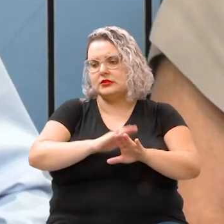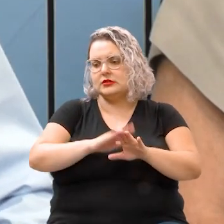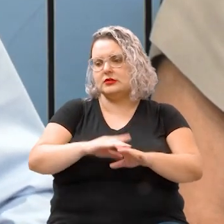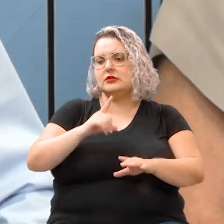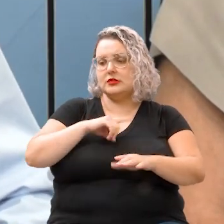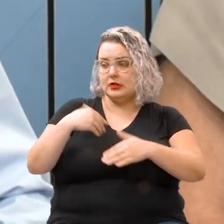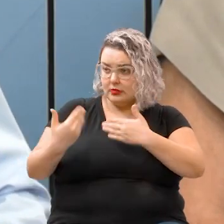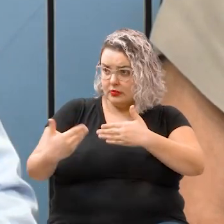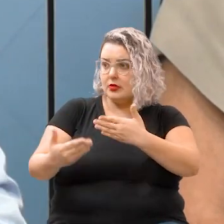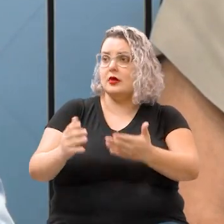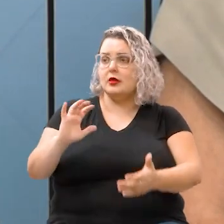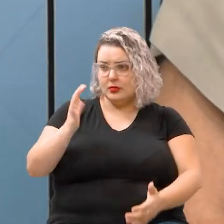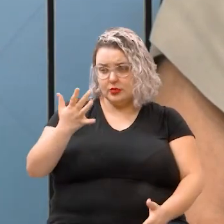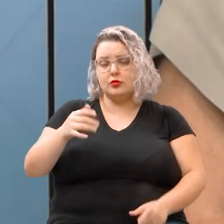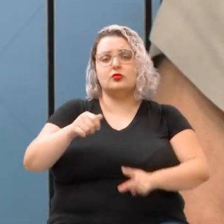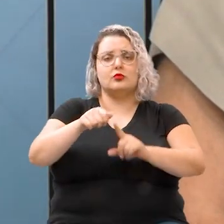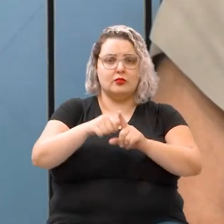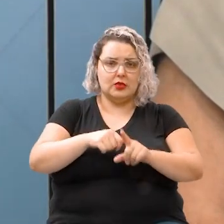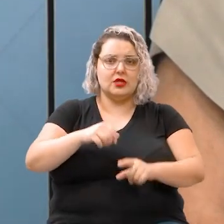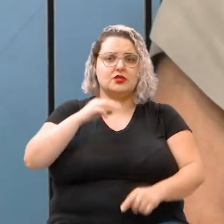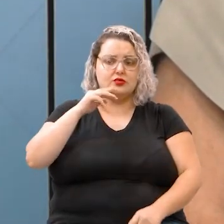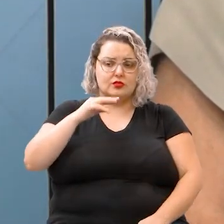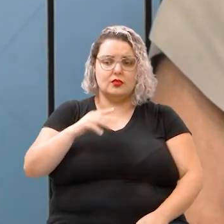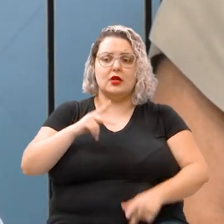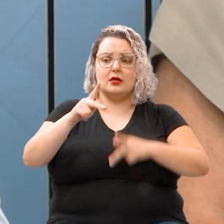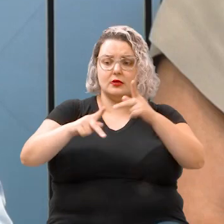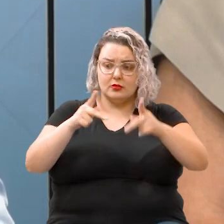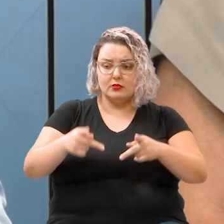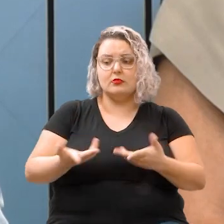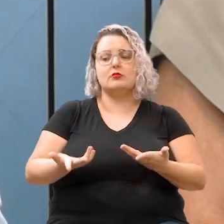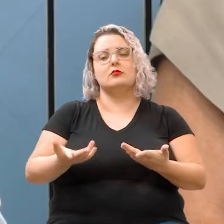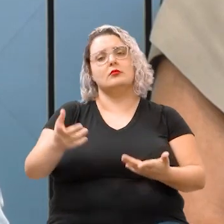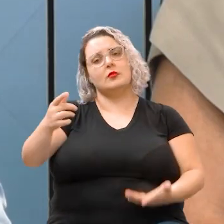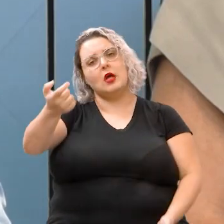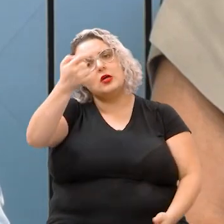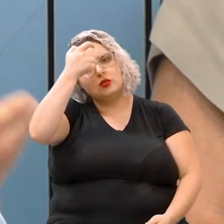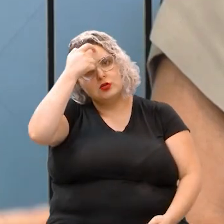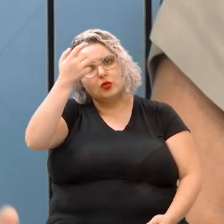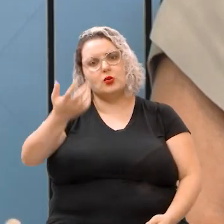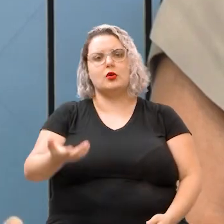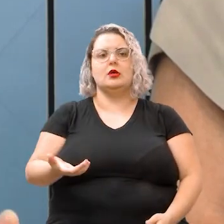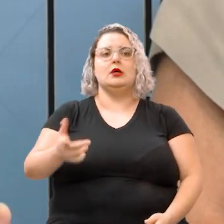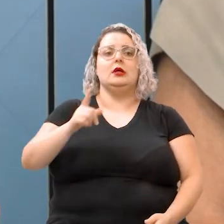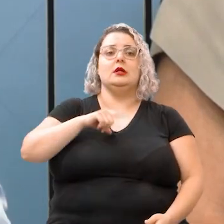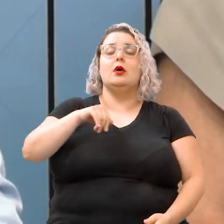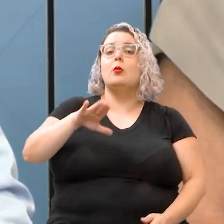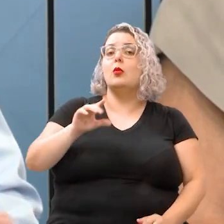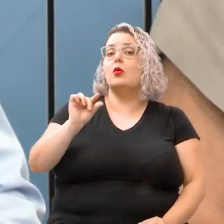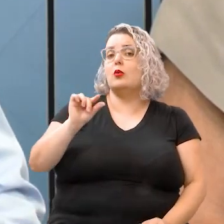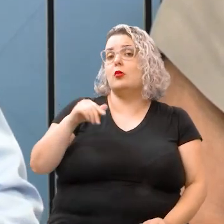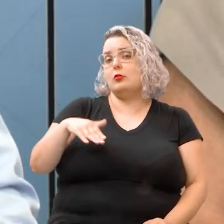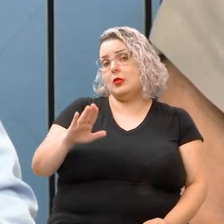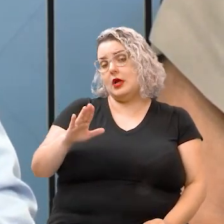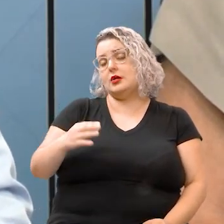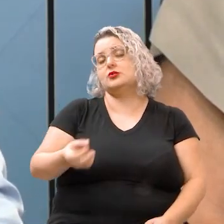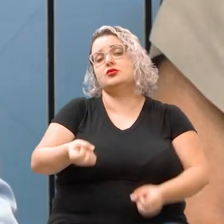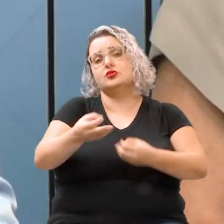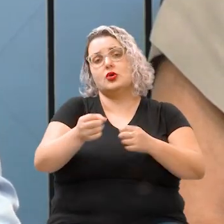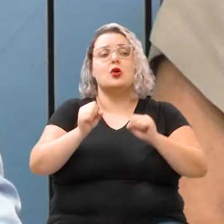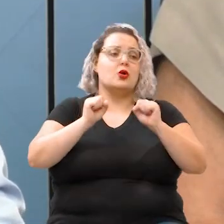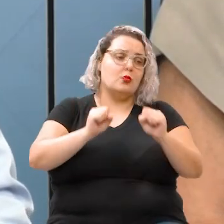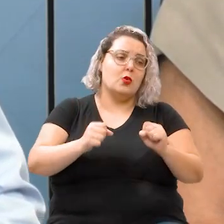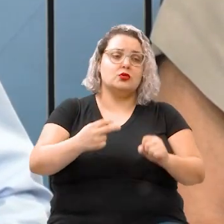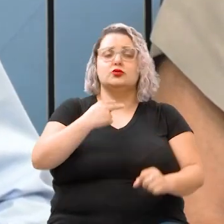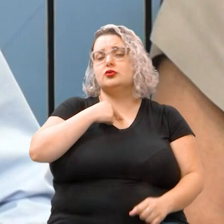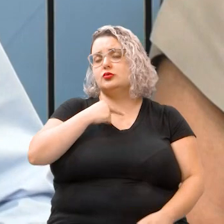gente tem feito no mês de março, para que a população fique um pouco mais consciente, ter um pouco mais de informações daquilo que pode e daquilo